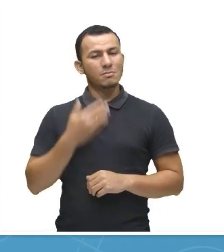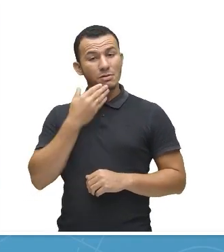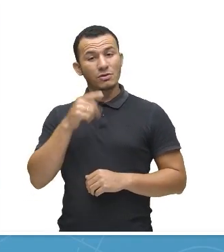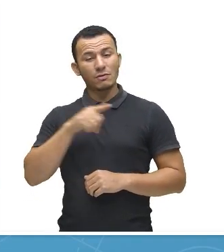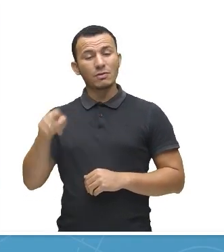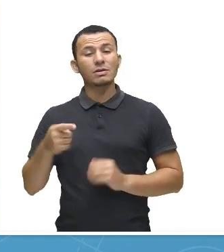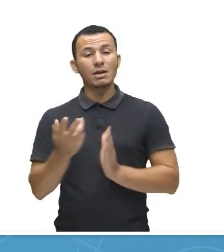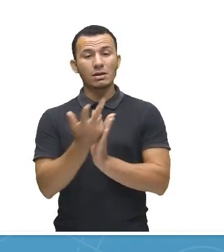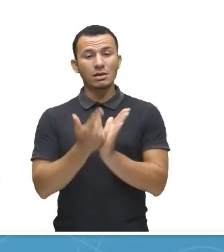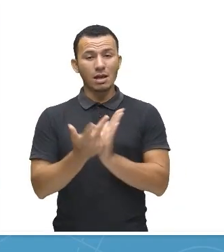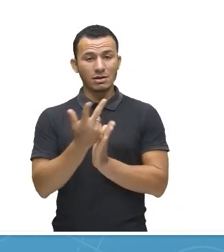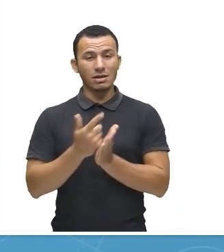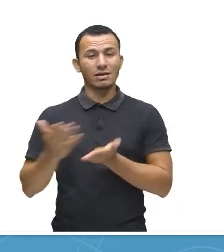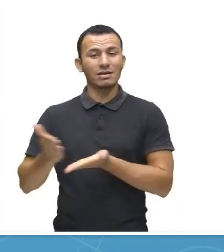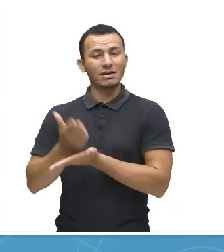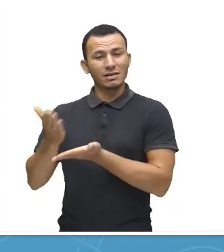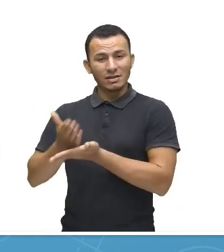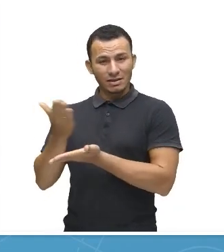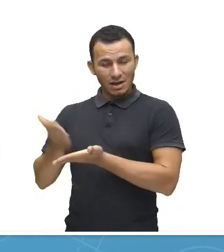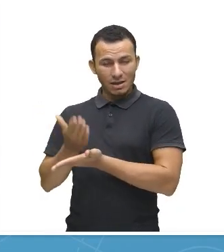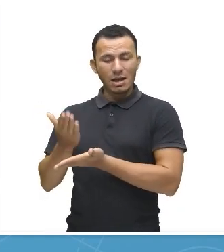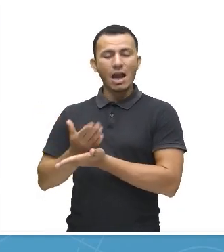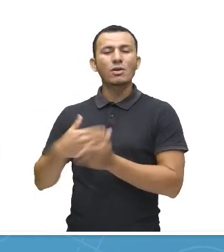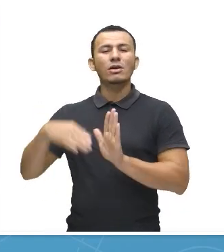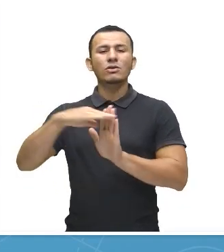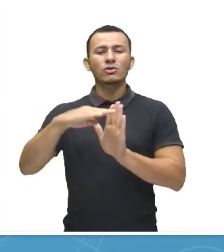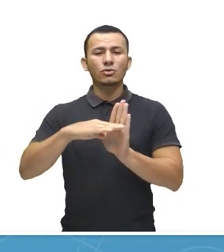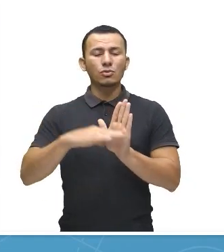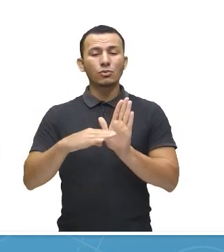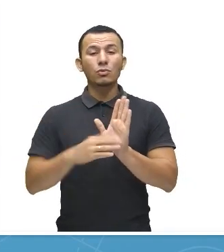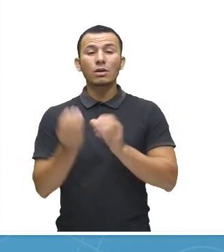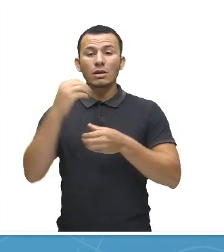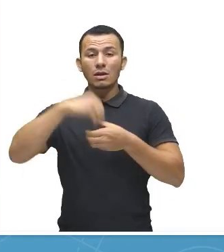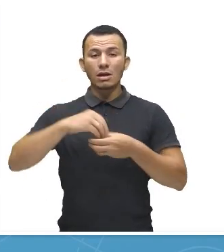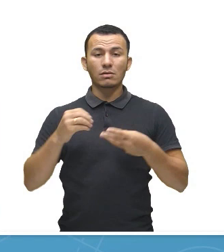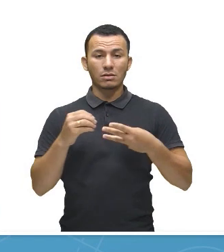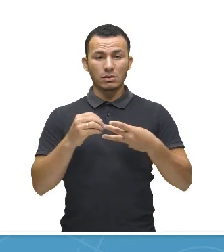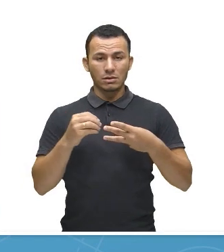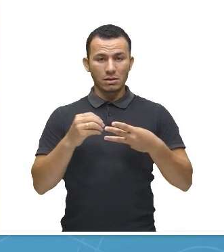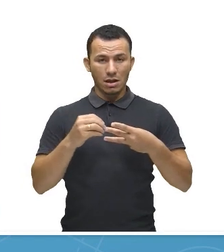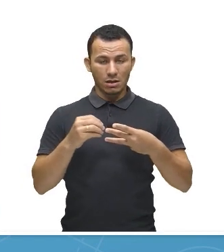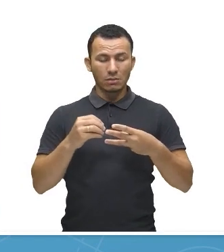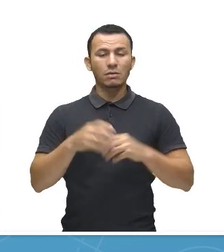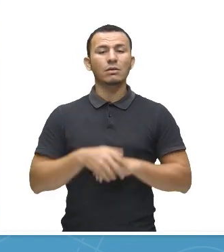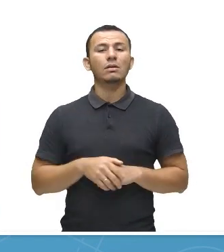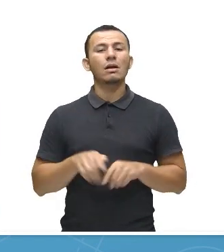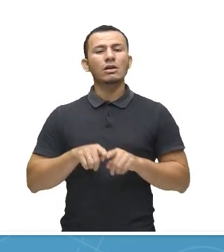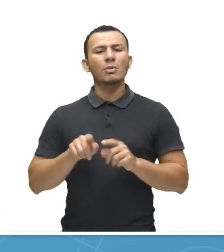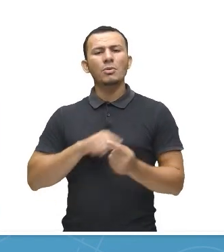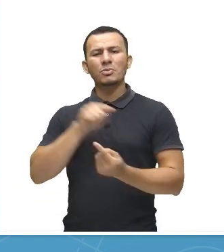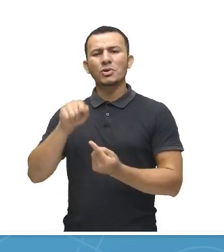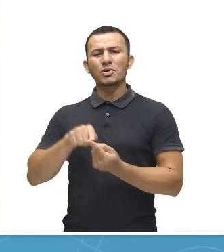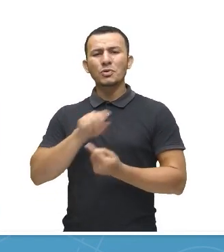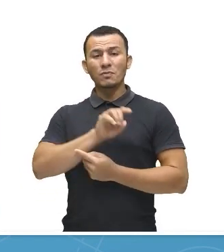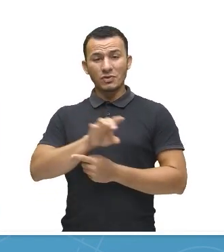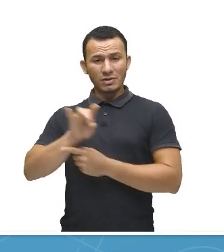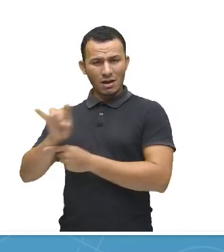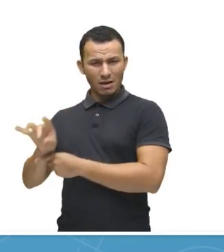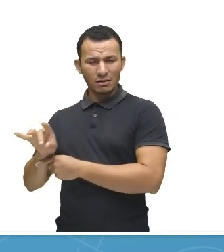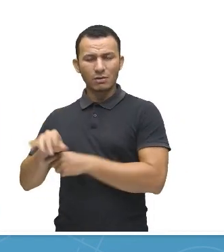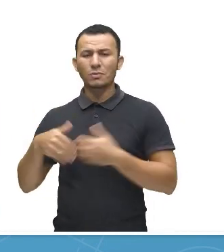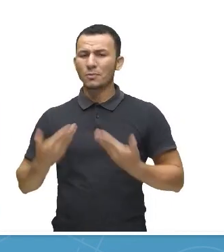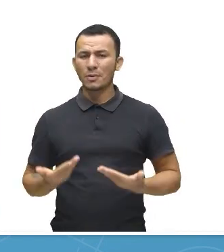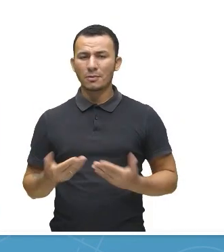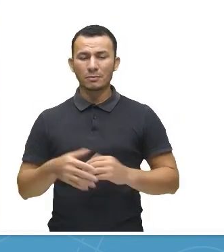caderno estrutura presente em todas as células no mês e identifique a função de cada uma. Então, olha só, se